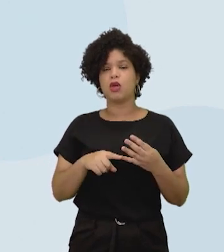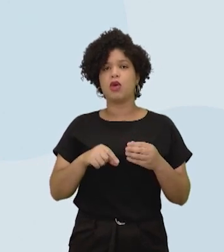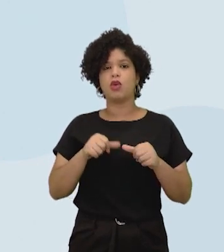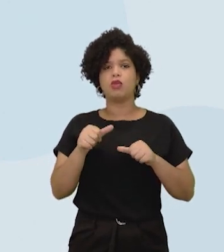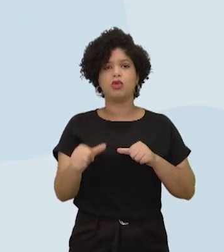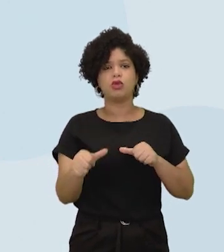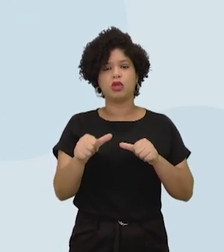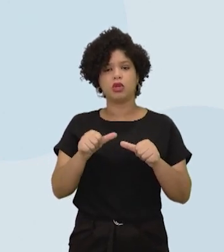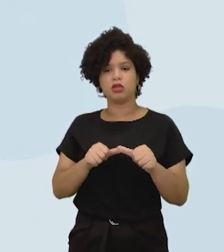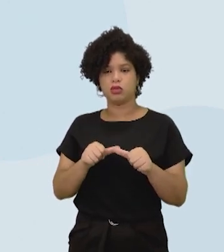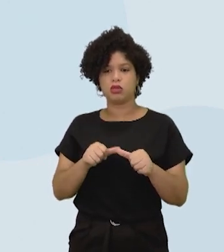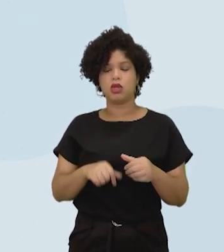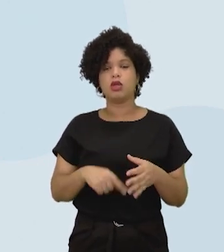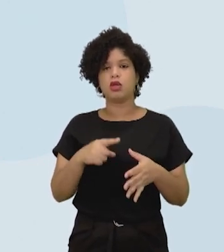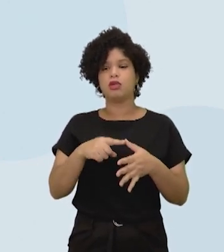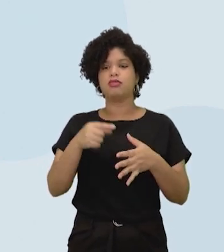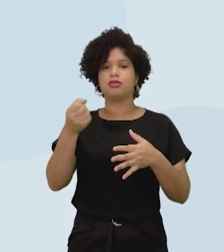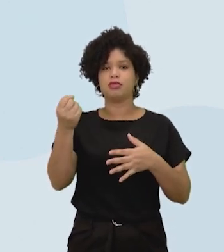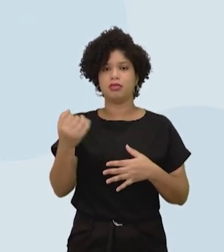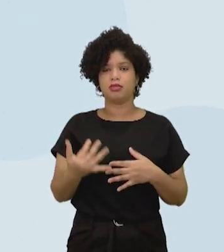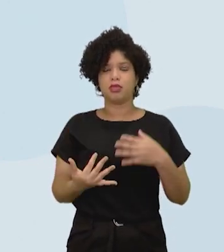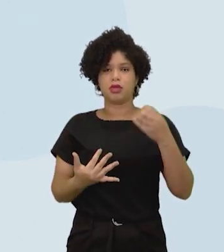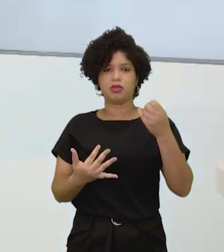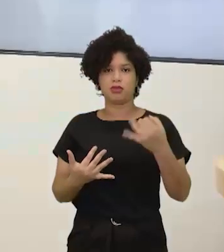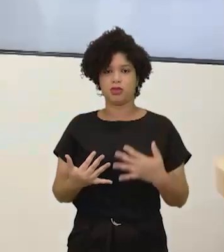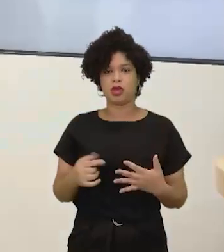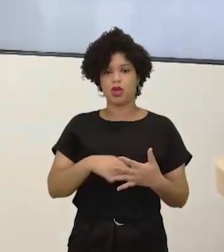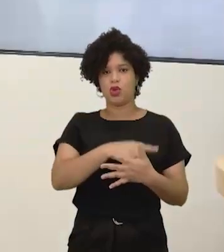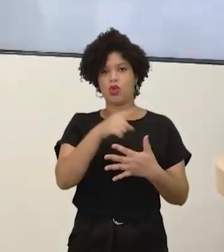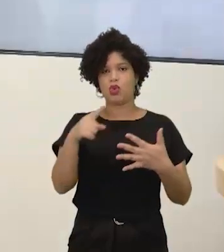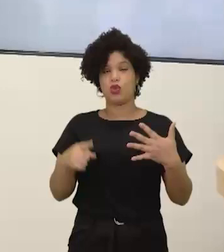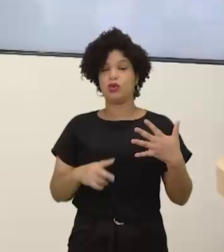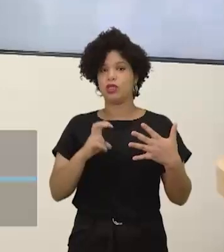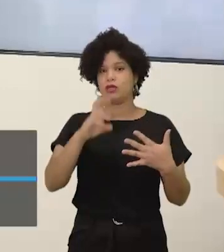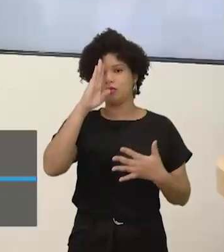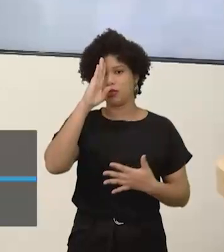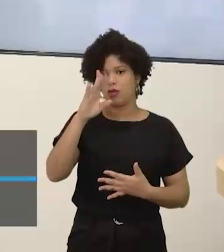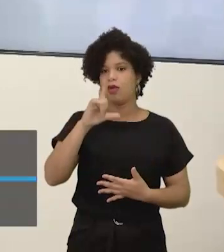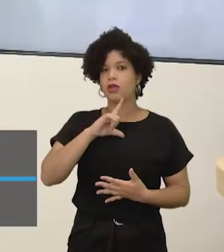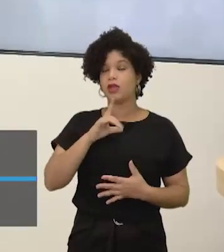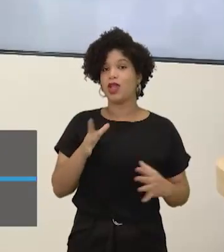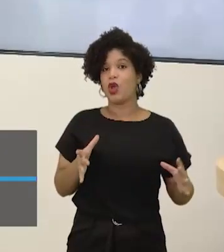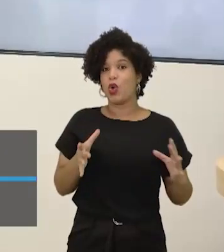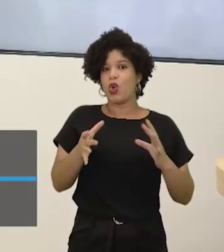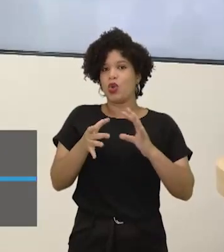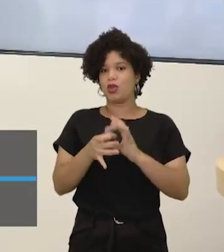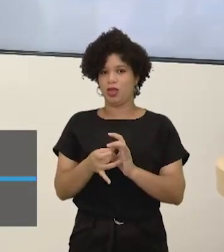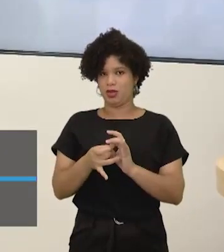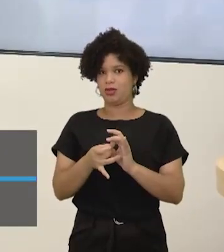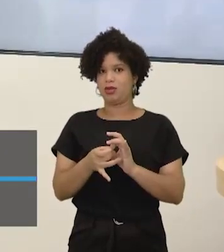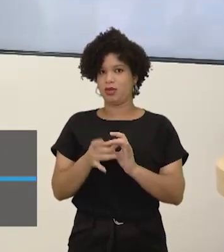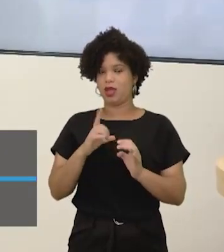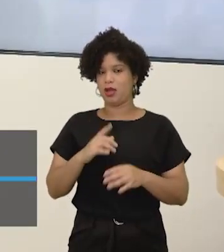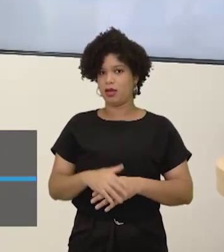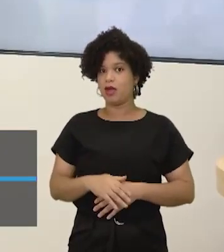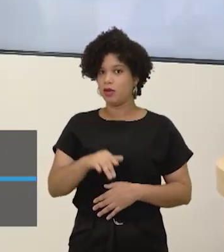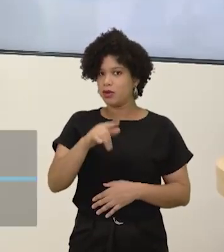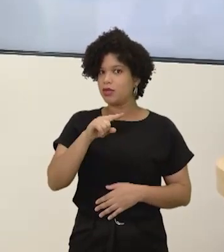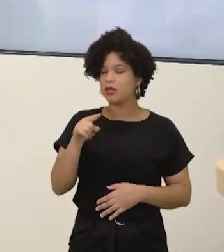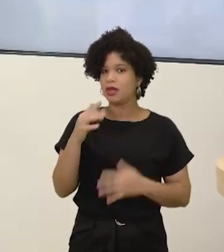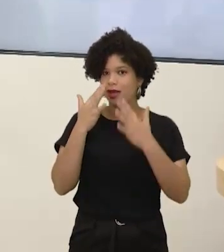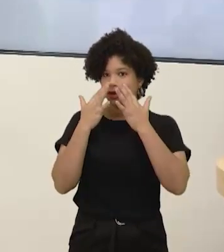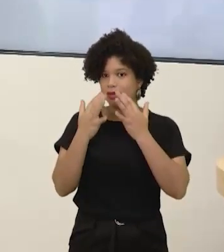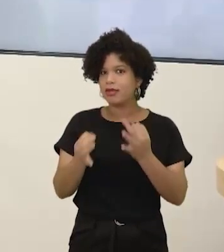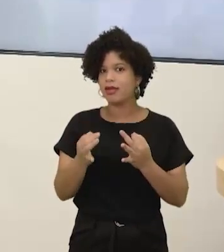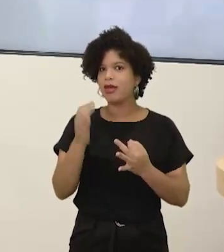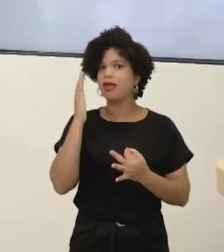e de explicação. E aí a gente está falando da classificação das orações coordenadas sindéticas. Presta atenção por que eu estou falando